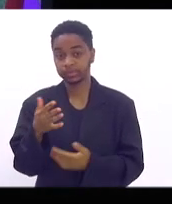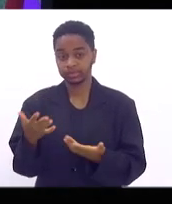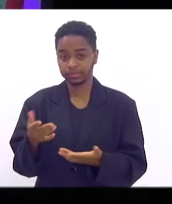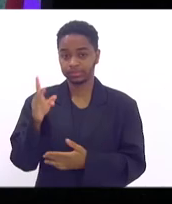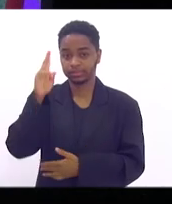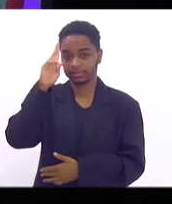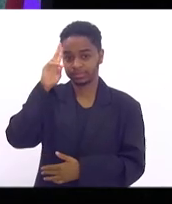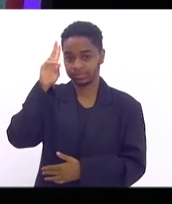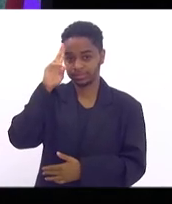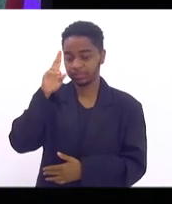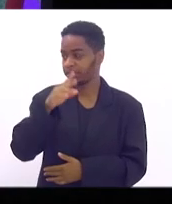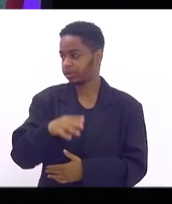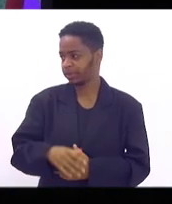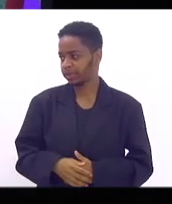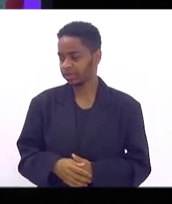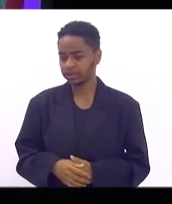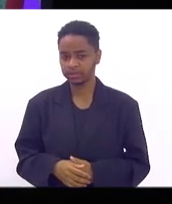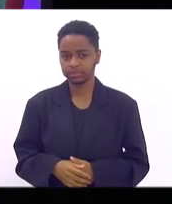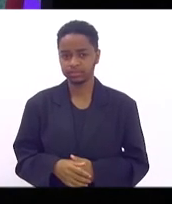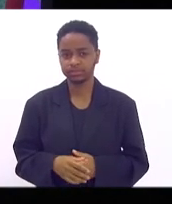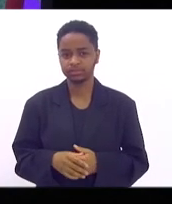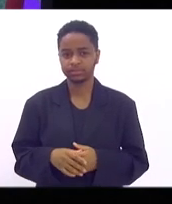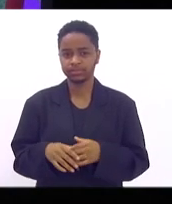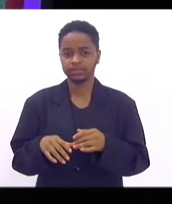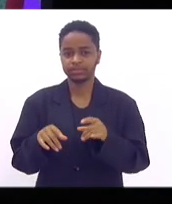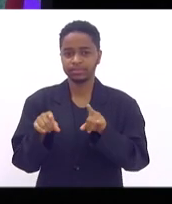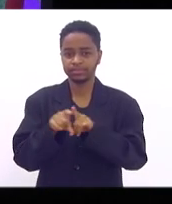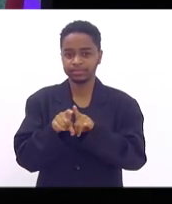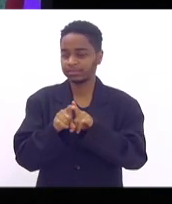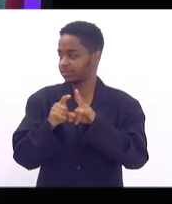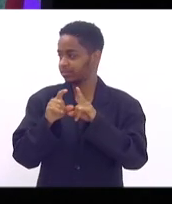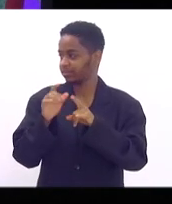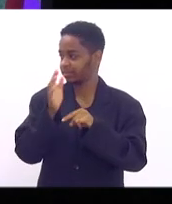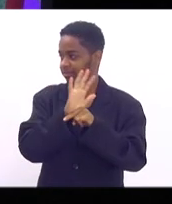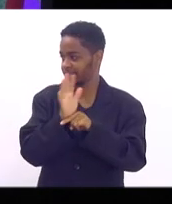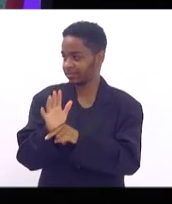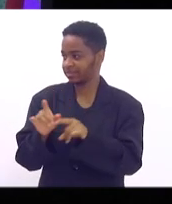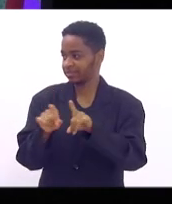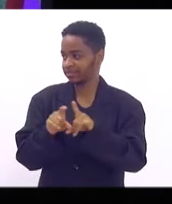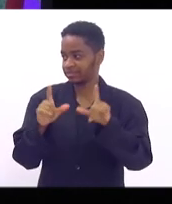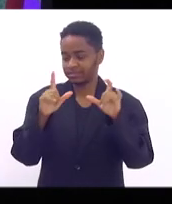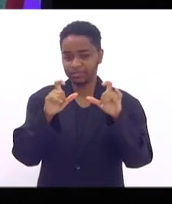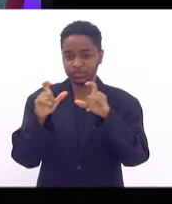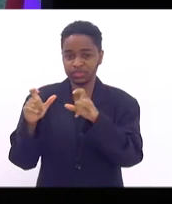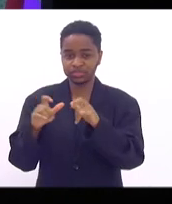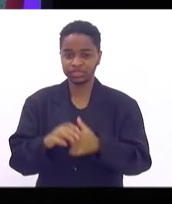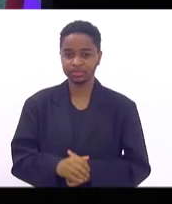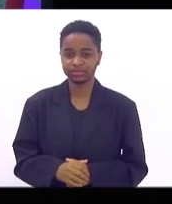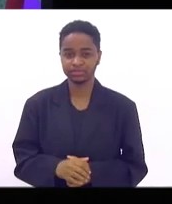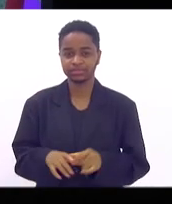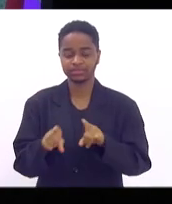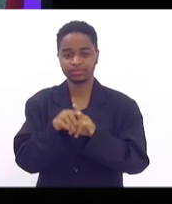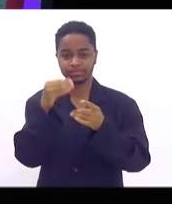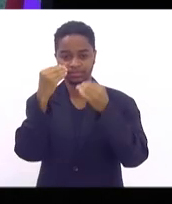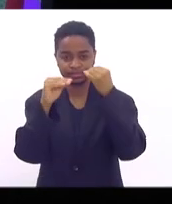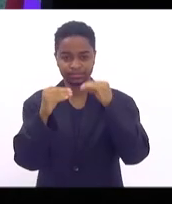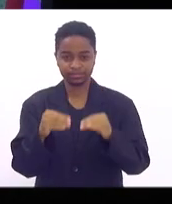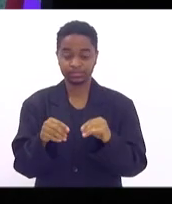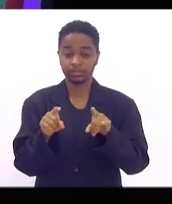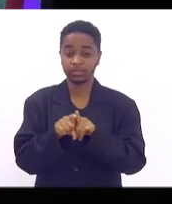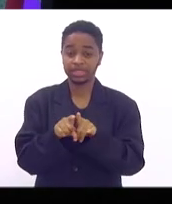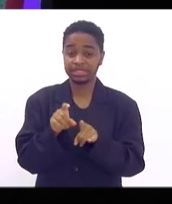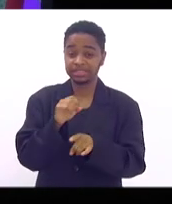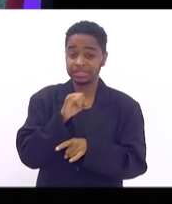da minha imagem naquele vídeo, ou naquela foto, naquela postagem. Vocês estão rindo, sorrindo, é porque